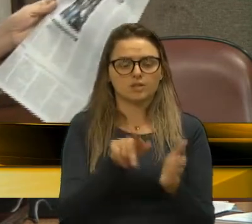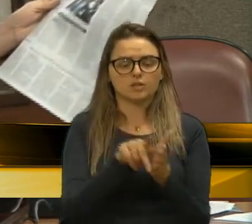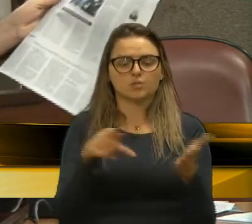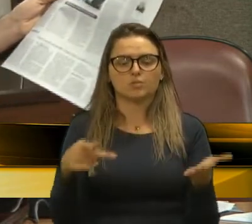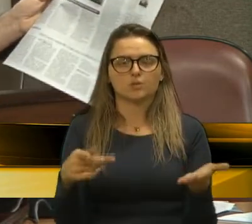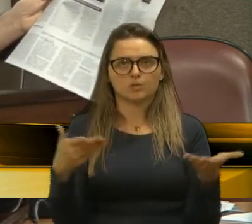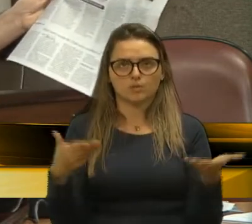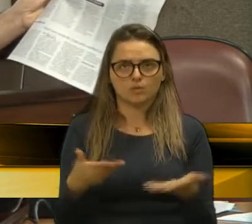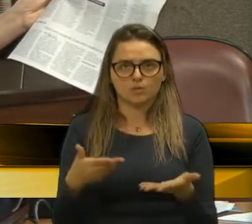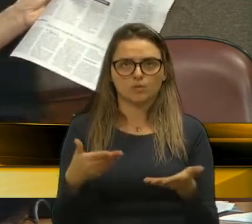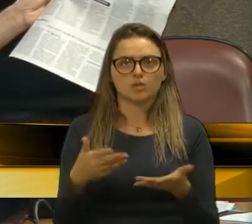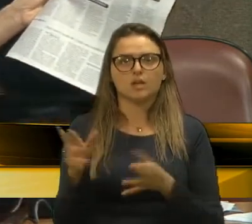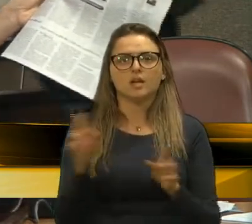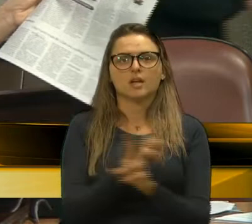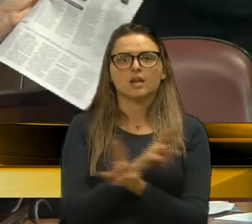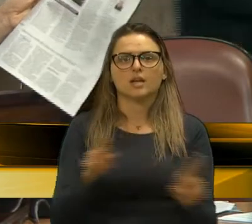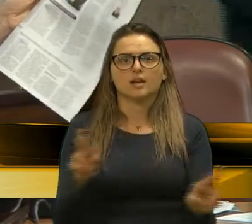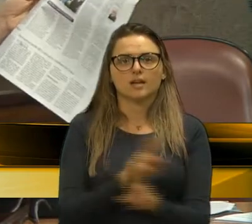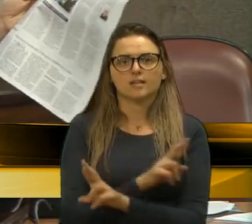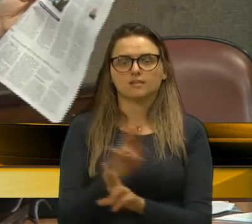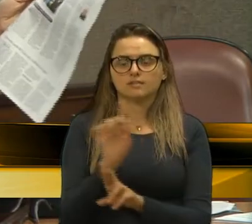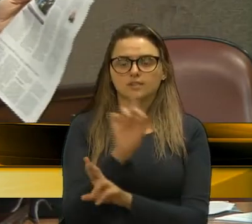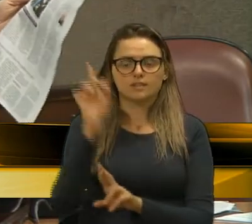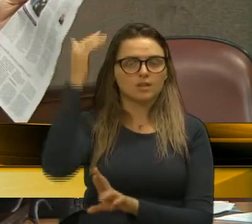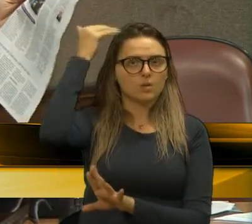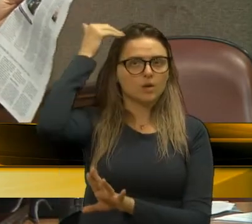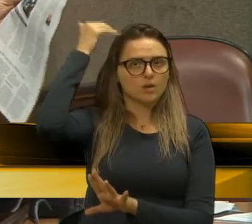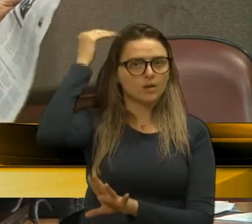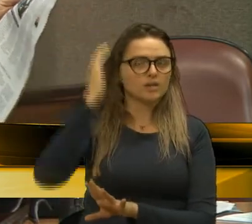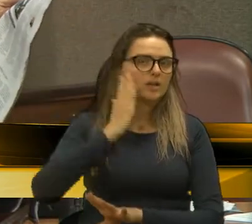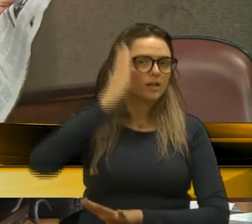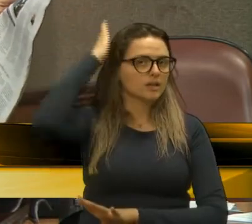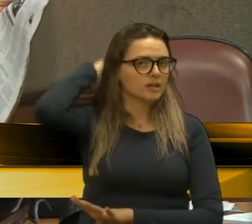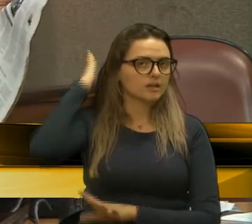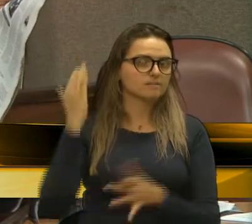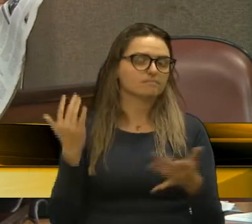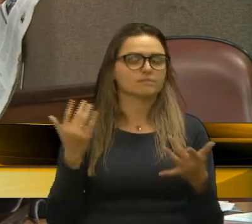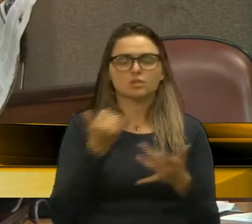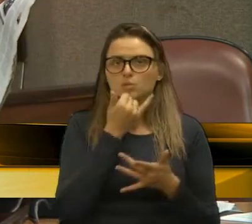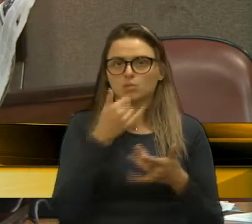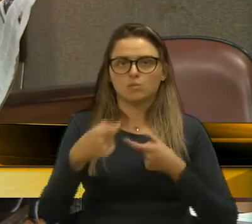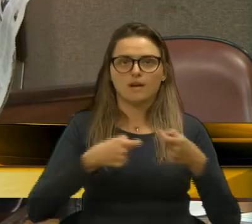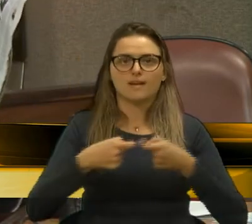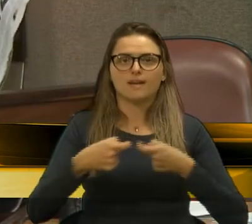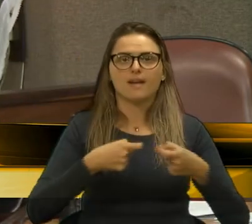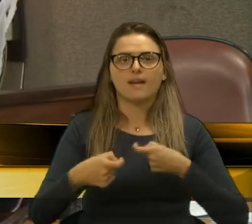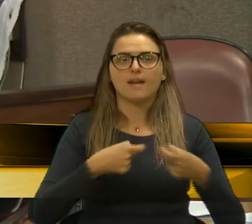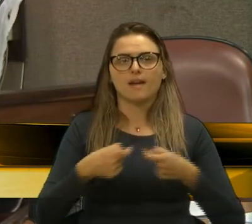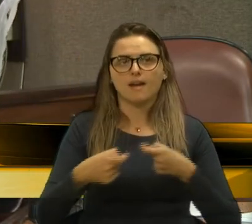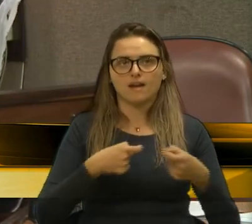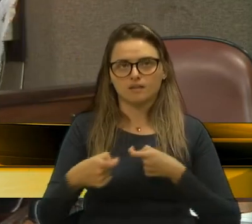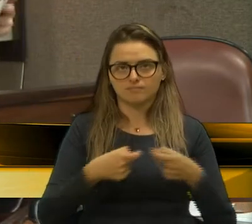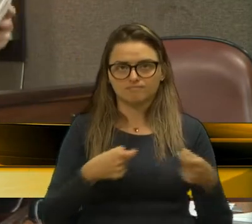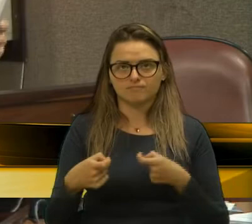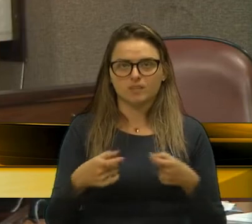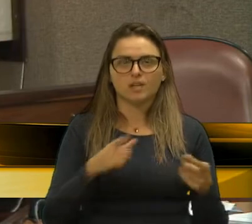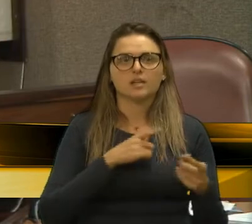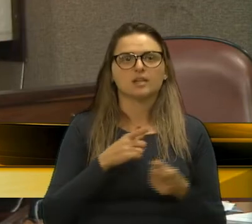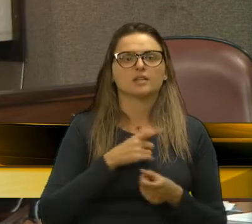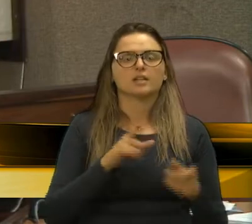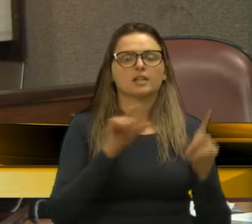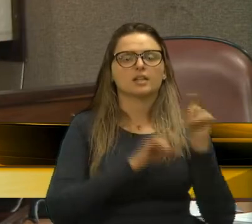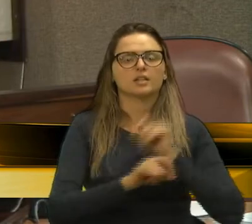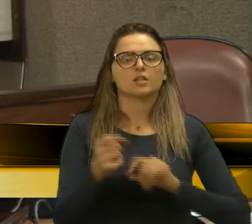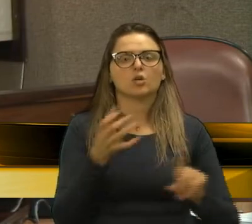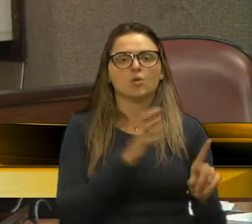relação insustentável guerra de sindicâncias e procedimentos a ponta contra guardas secretário diretor executivo